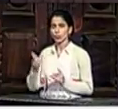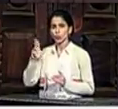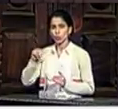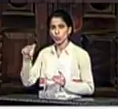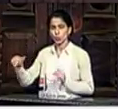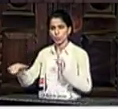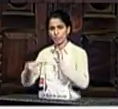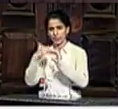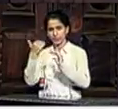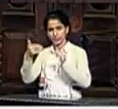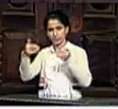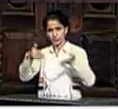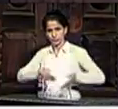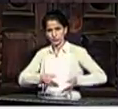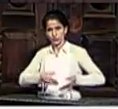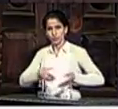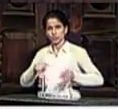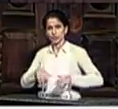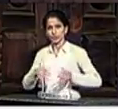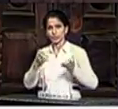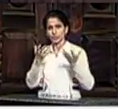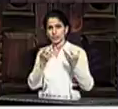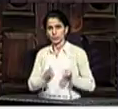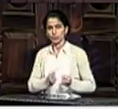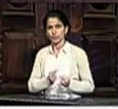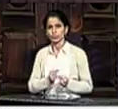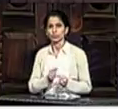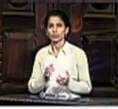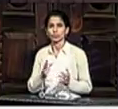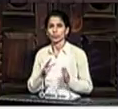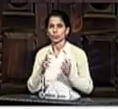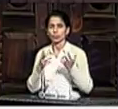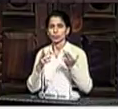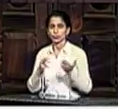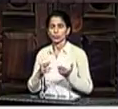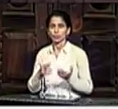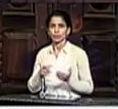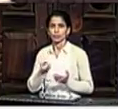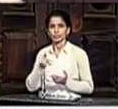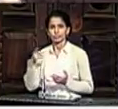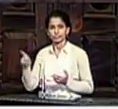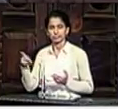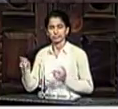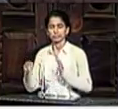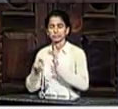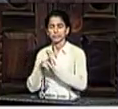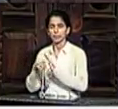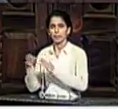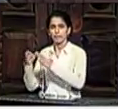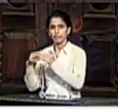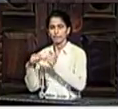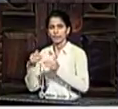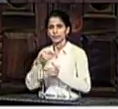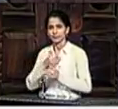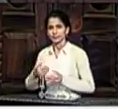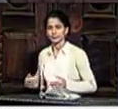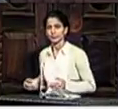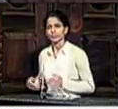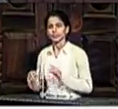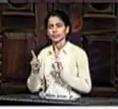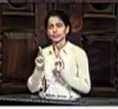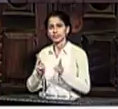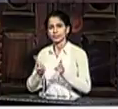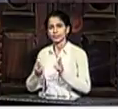casa que ela aprovasse com o percentual que fosse proposto pelo Poder Executivo. Sempre